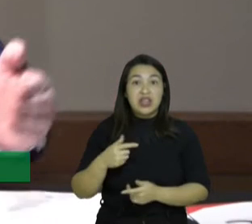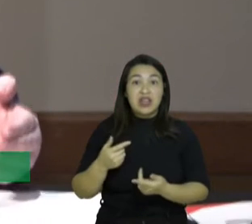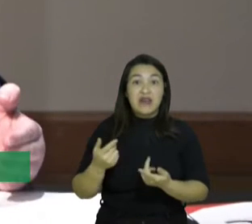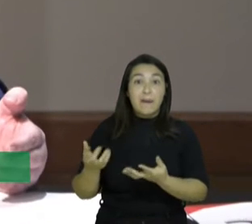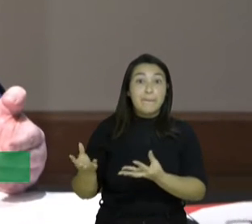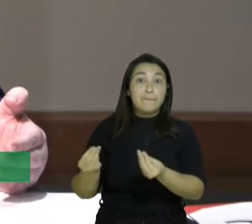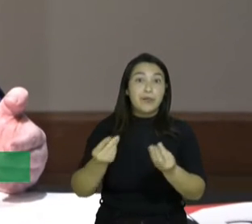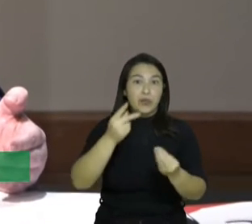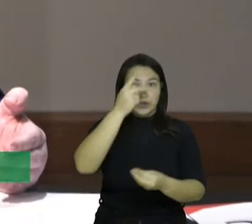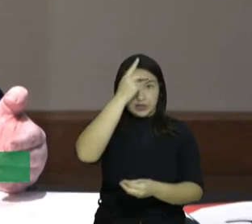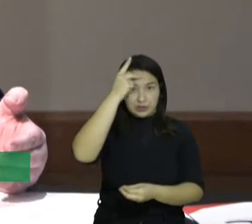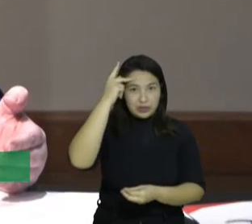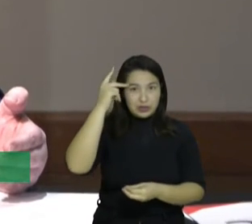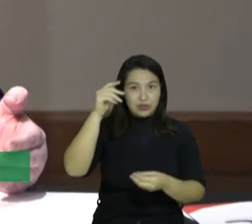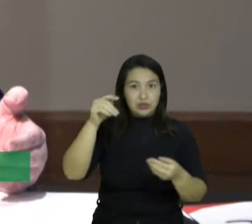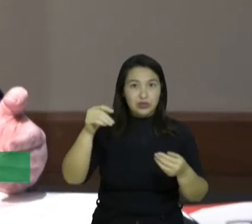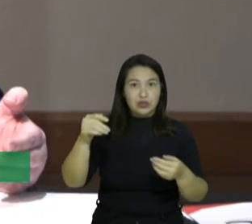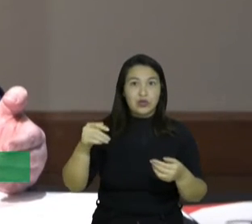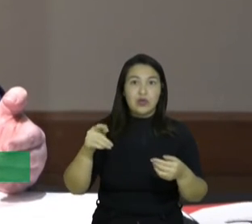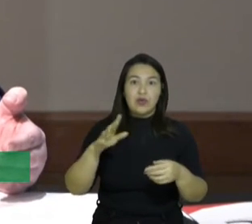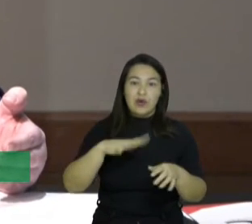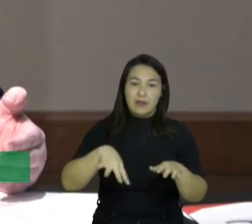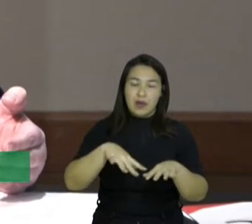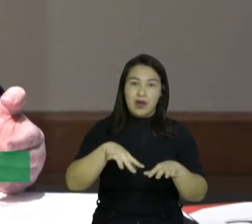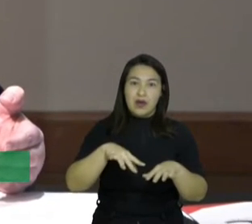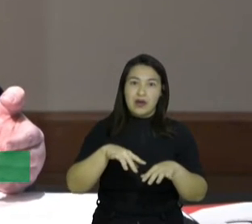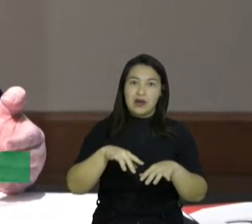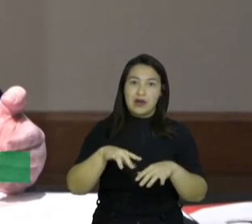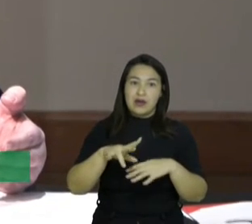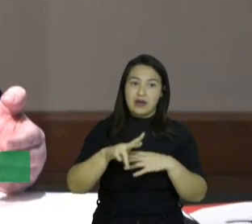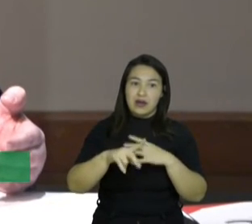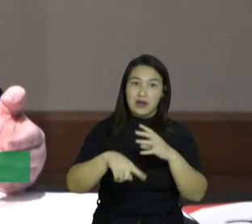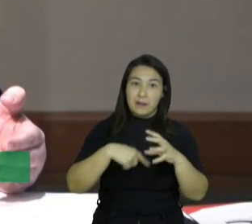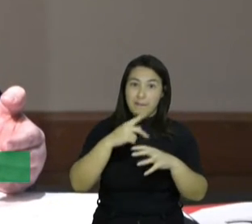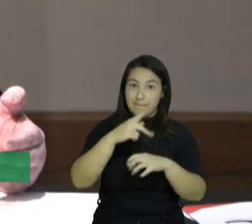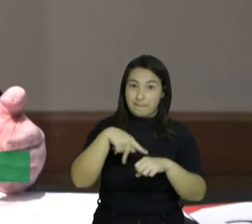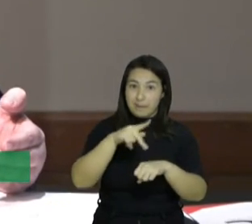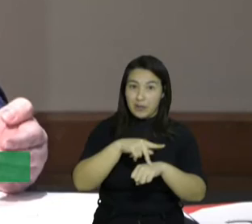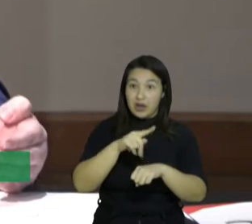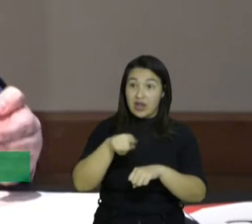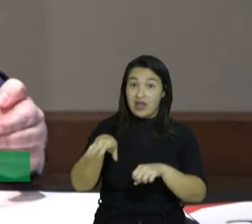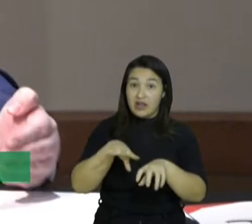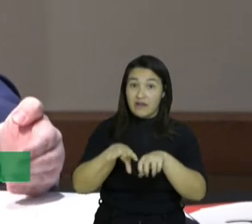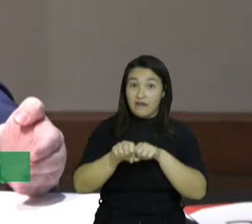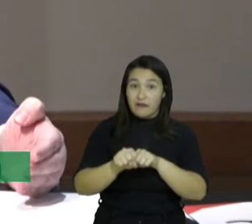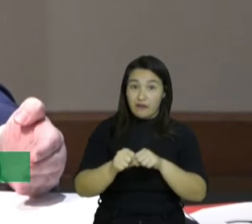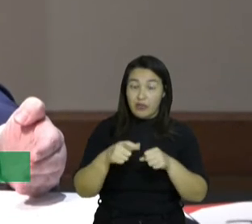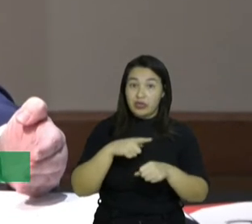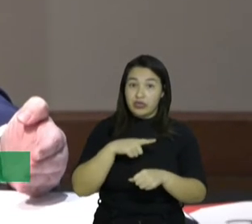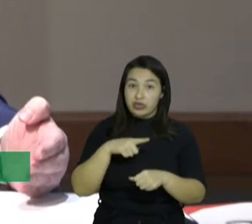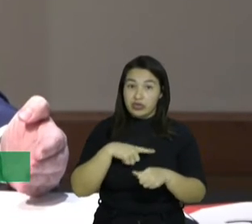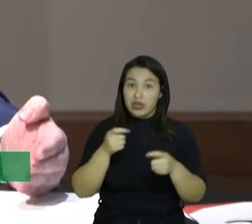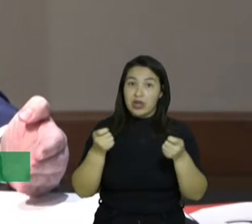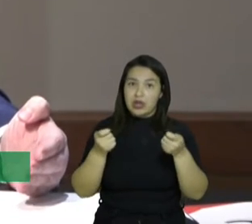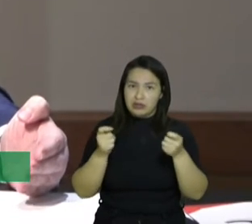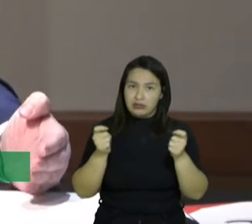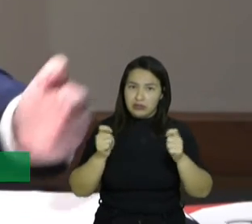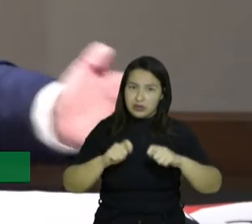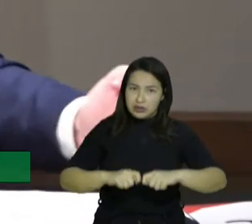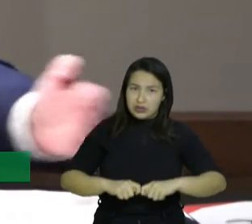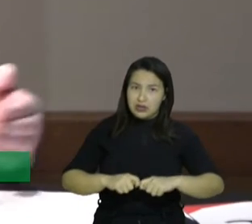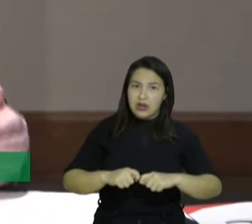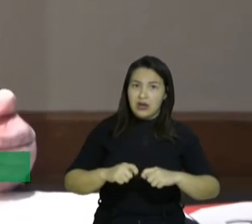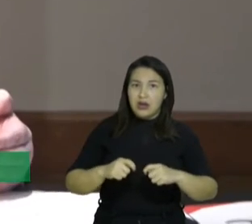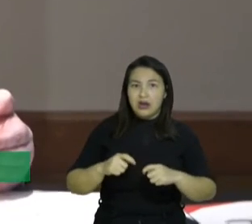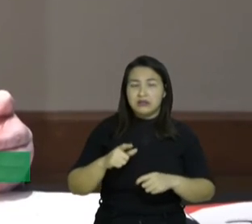carreira né para a área internacional pessoas com formação um time muito forte para reforçar essa área e e a